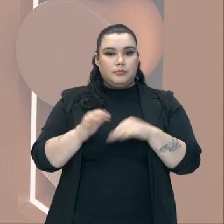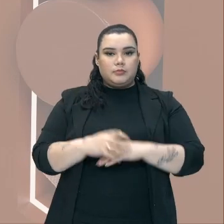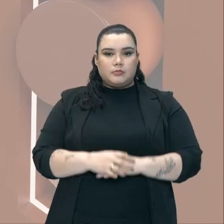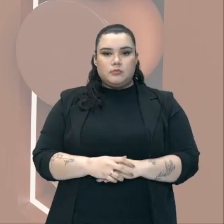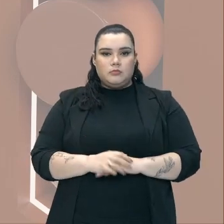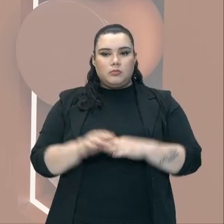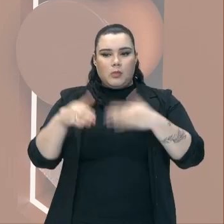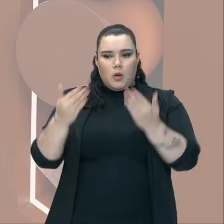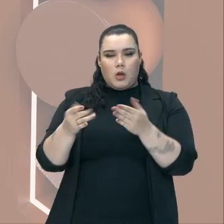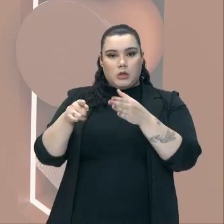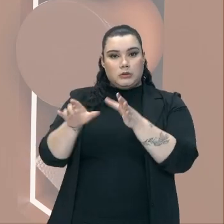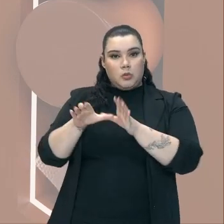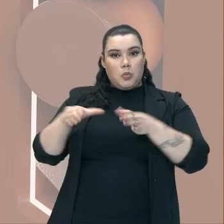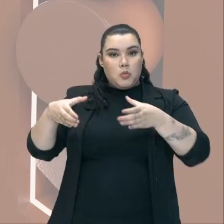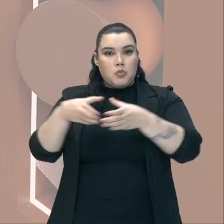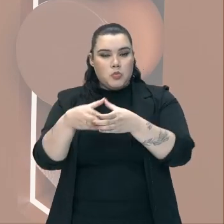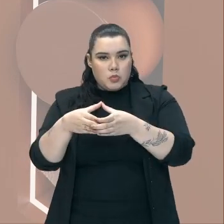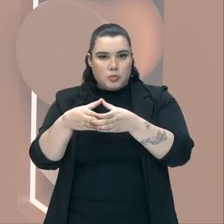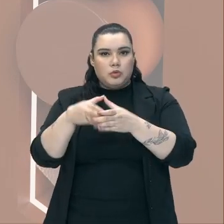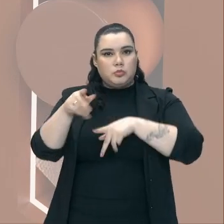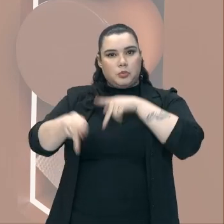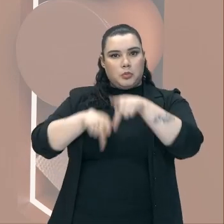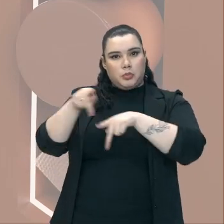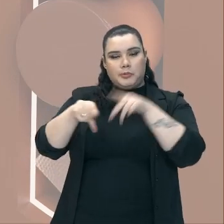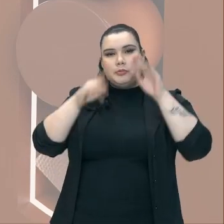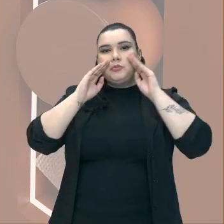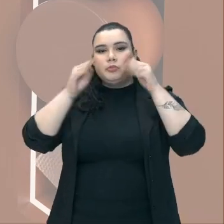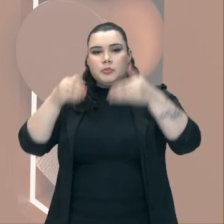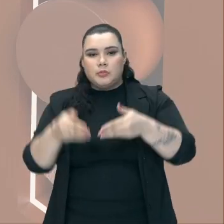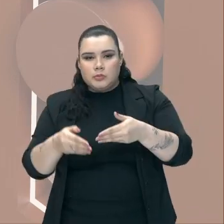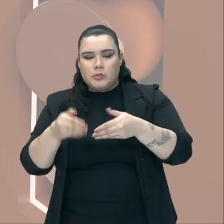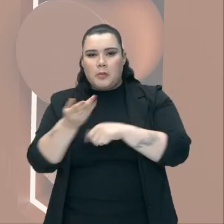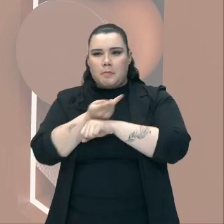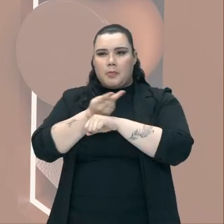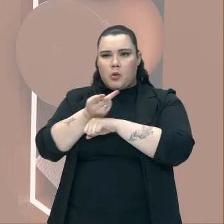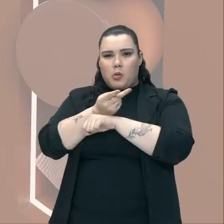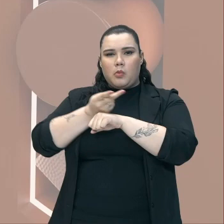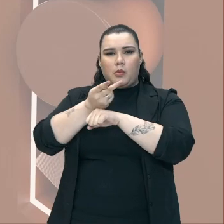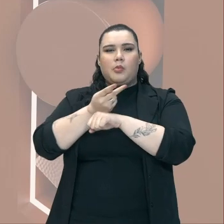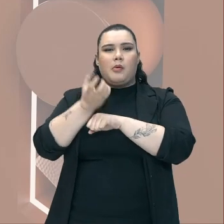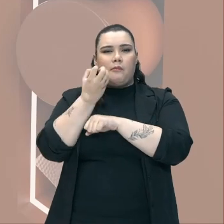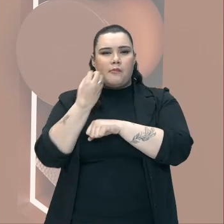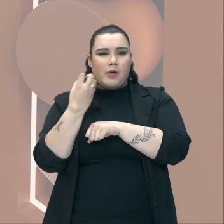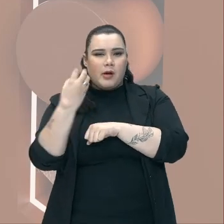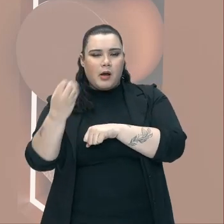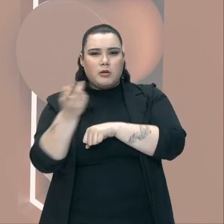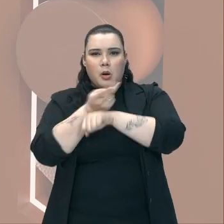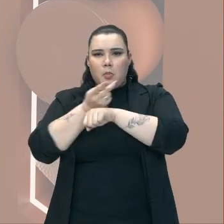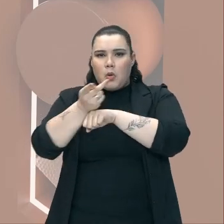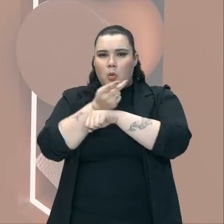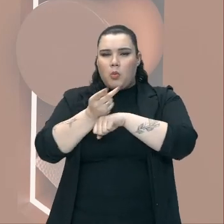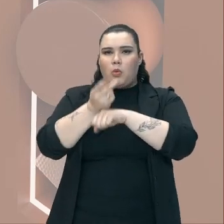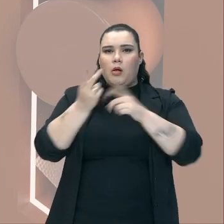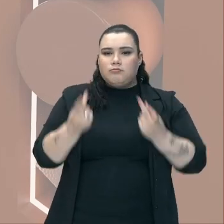desbravadores Por assim dizer Que saindo do litoral Em busca de riquezas